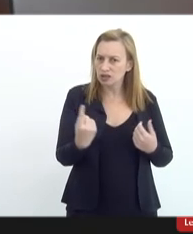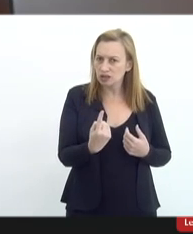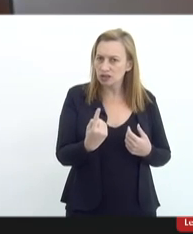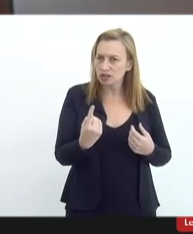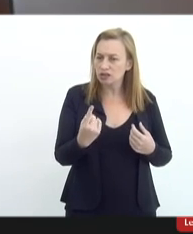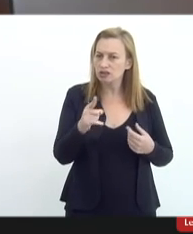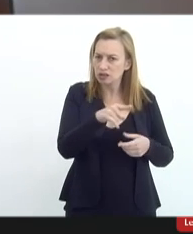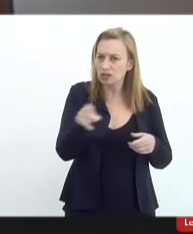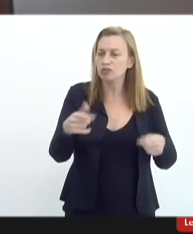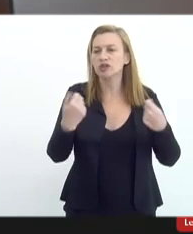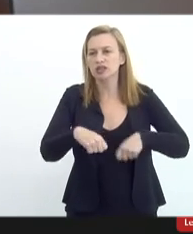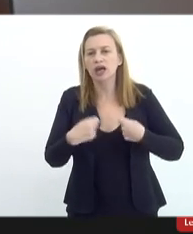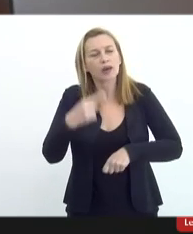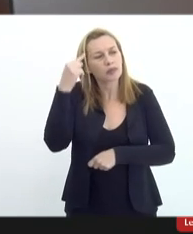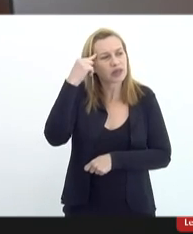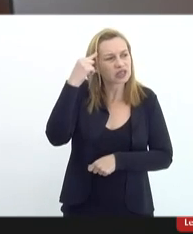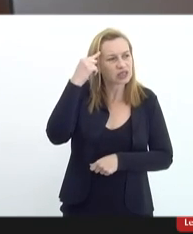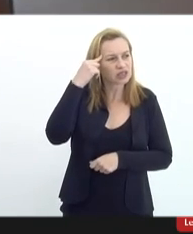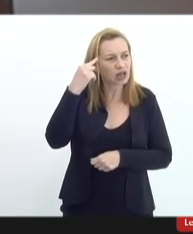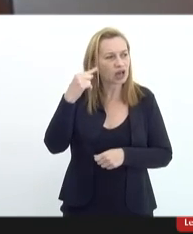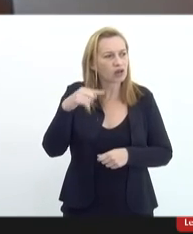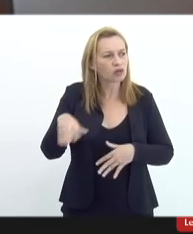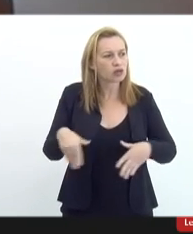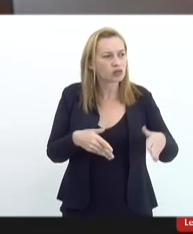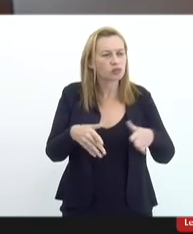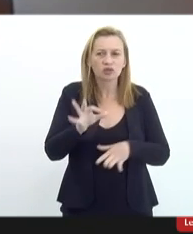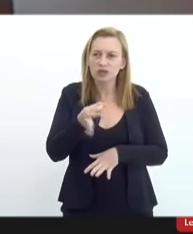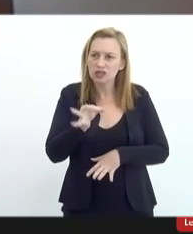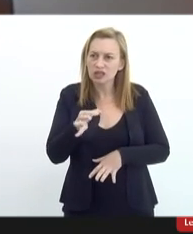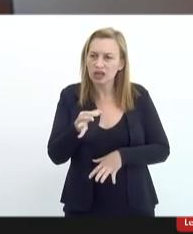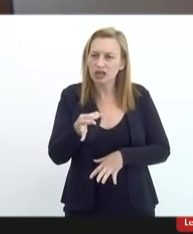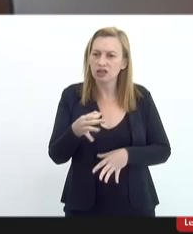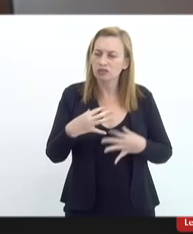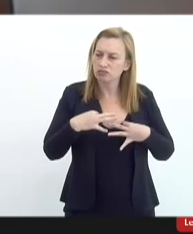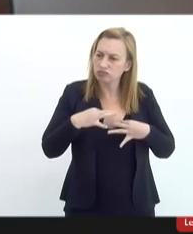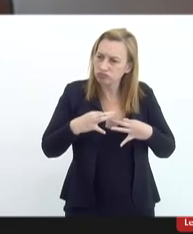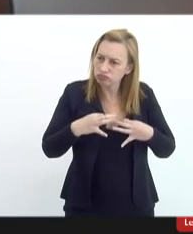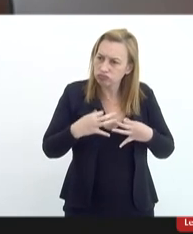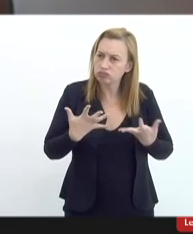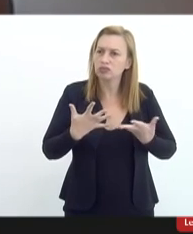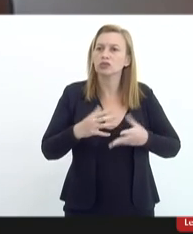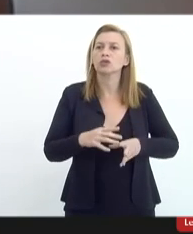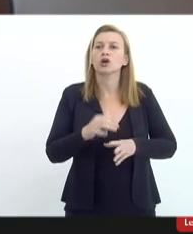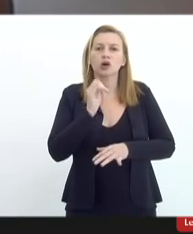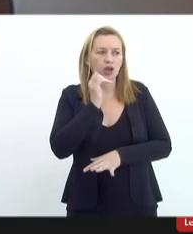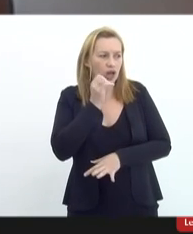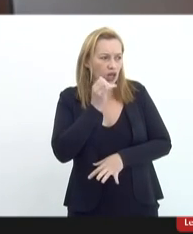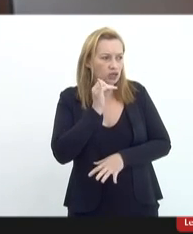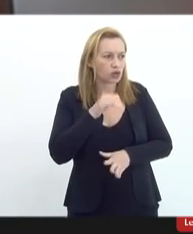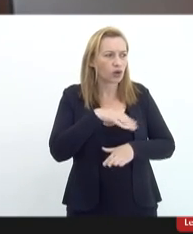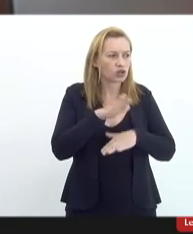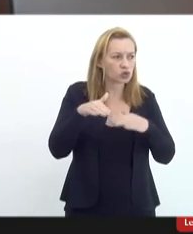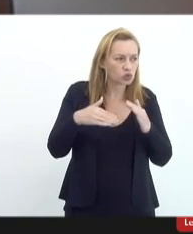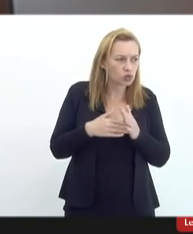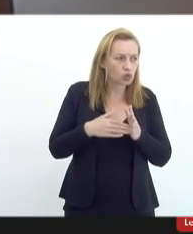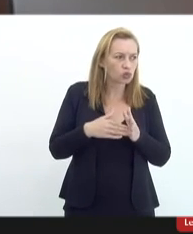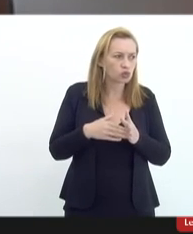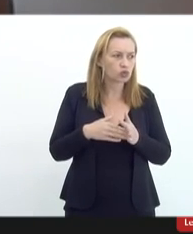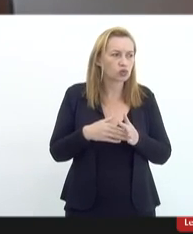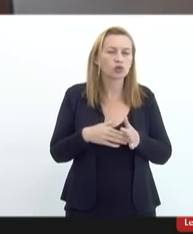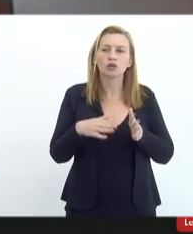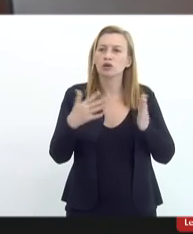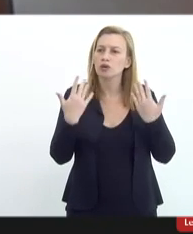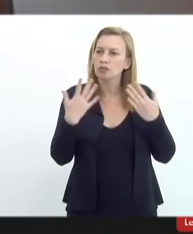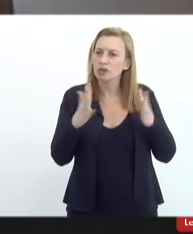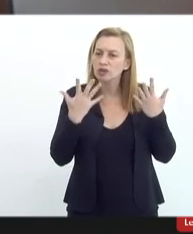precisarem, e para pensar os encaminhamentos. Estou absolutamente disponível, também o relator, todos mais,